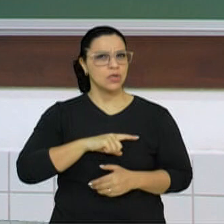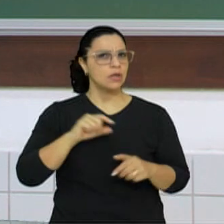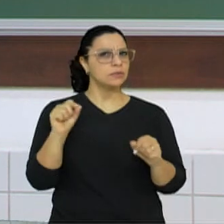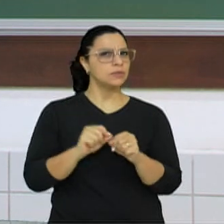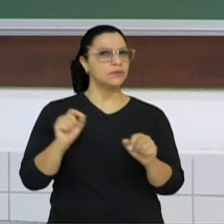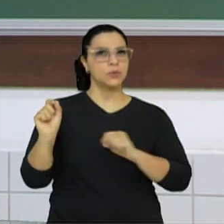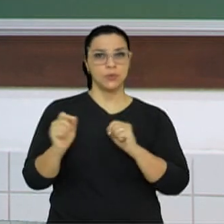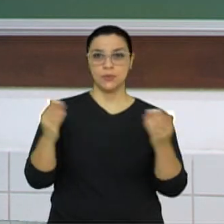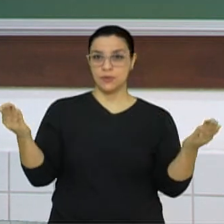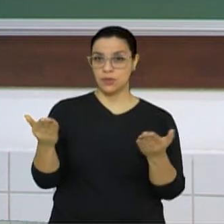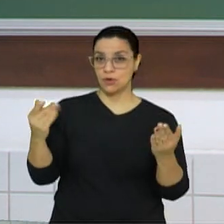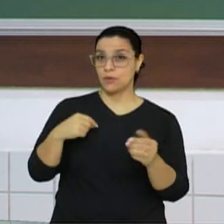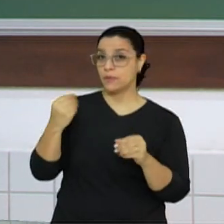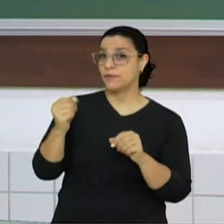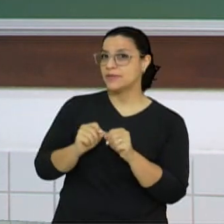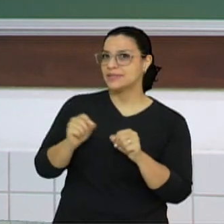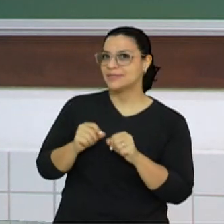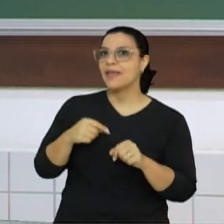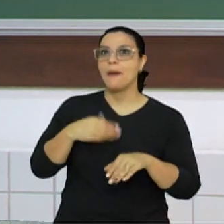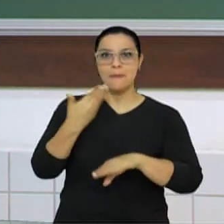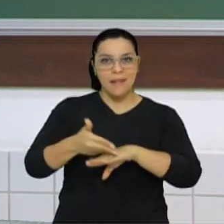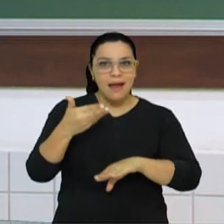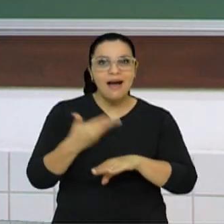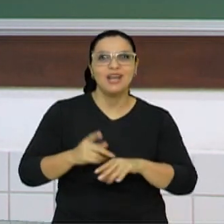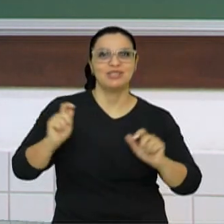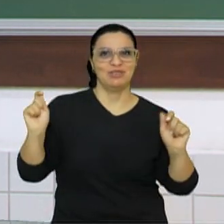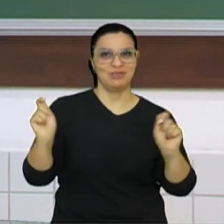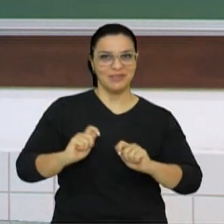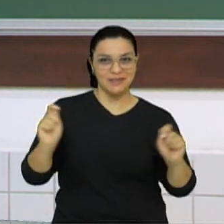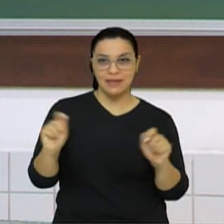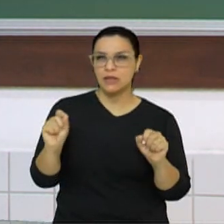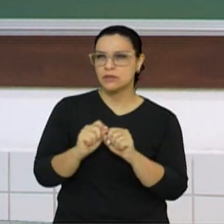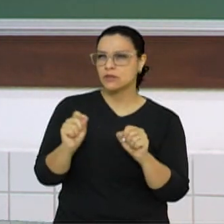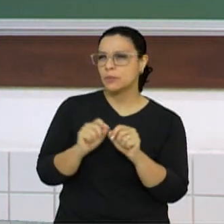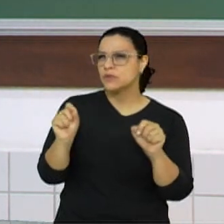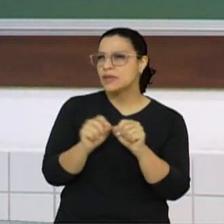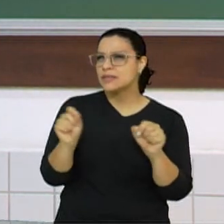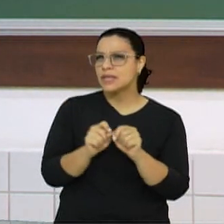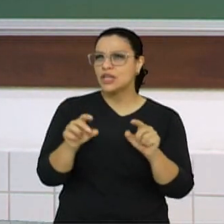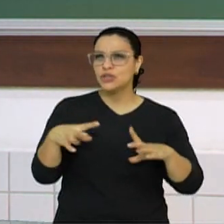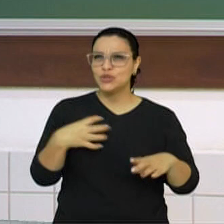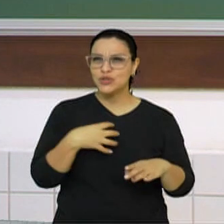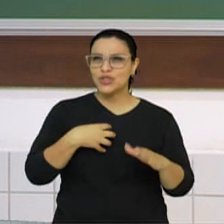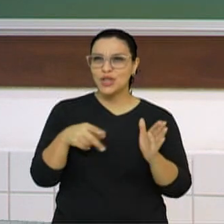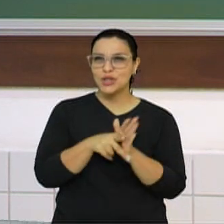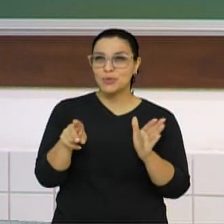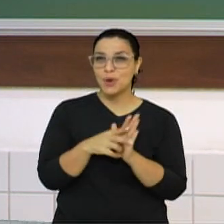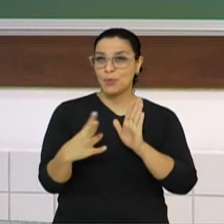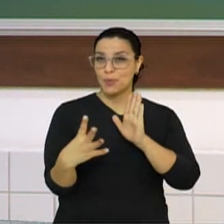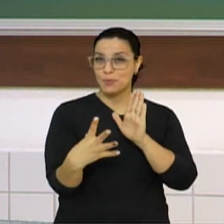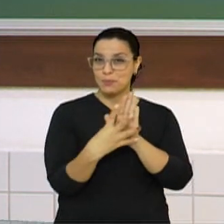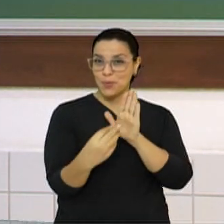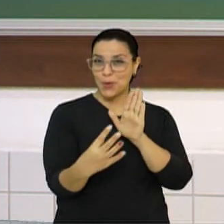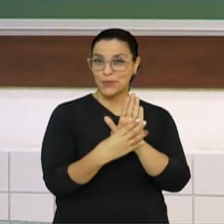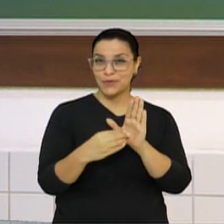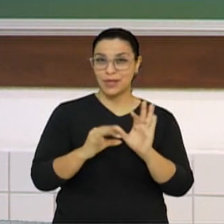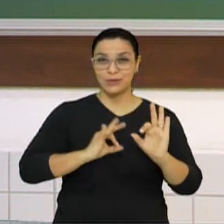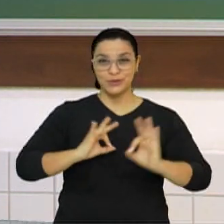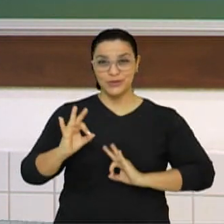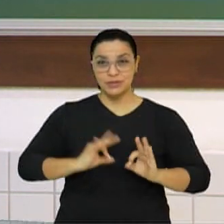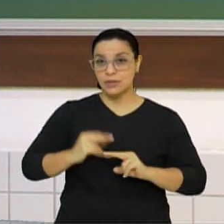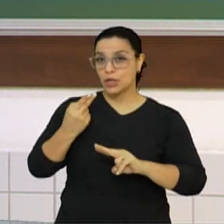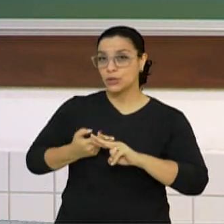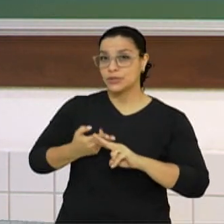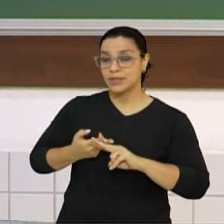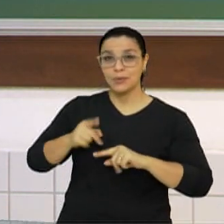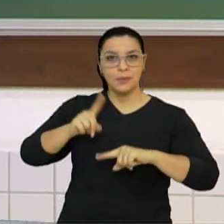vai efetivamente trabalhar com mão na massa, a gente vai fazer aquela maquete, né? Aquele modelo didático de célula utilizando